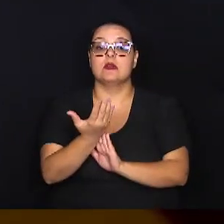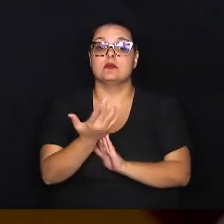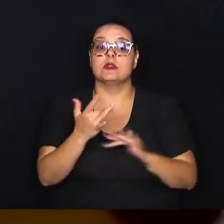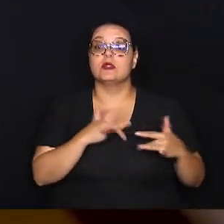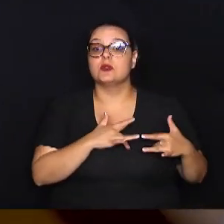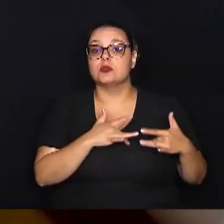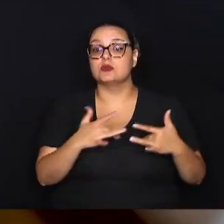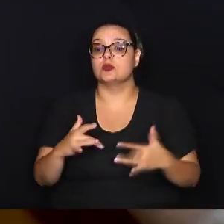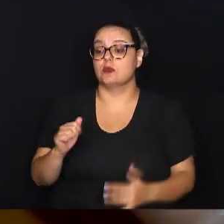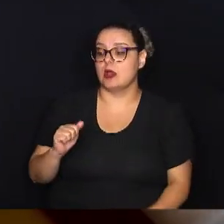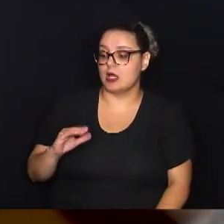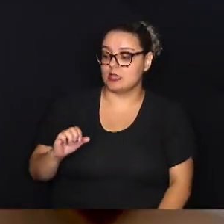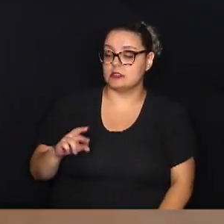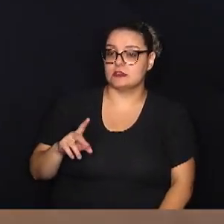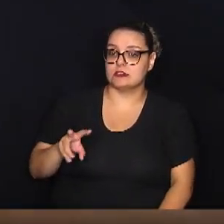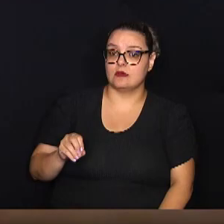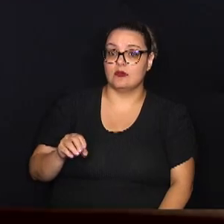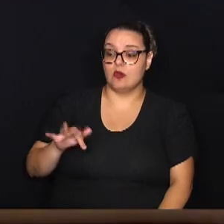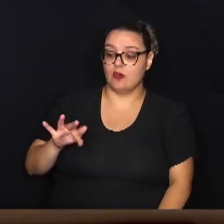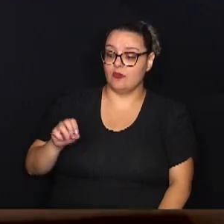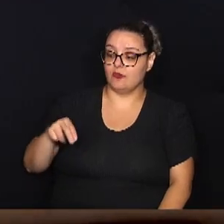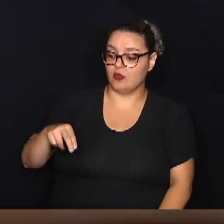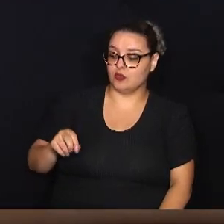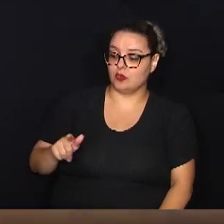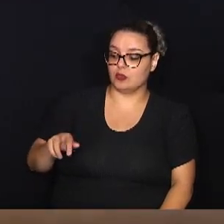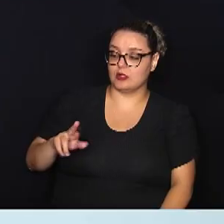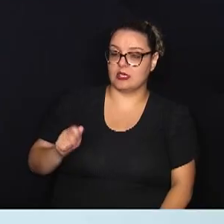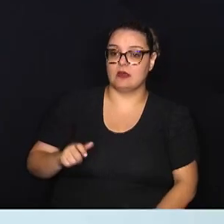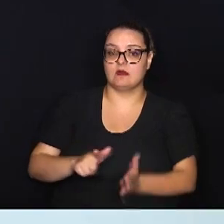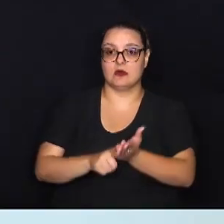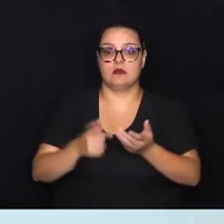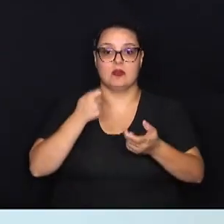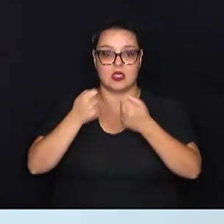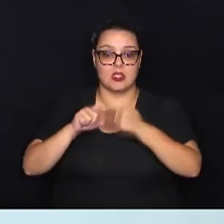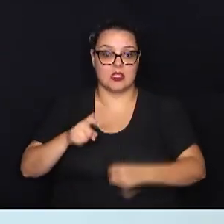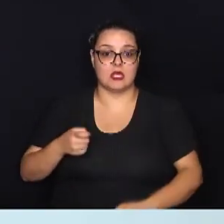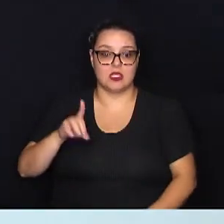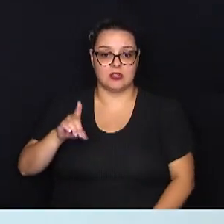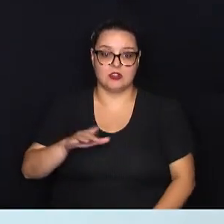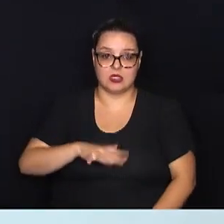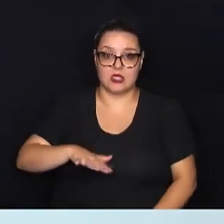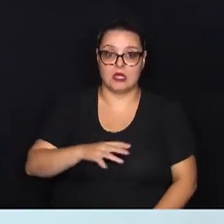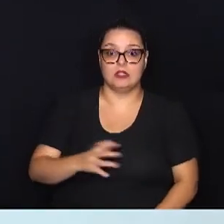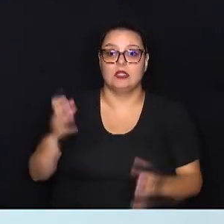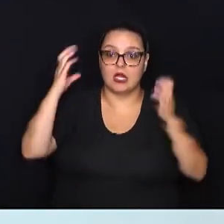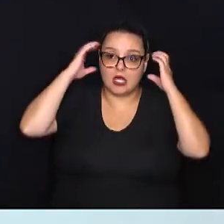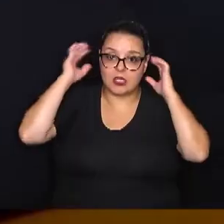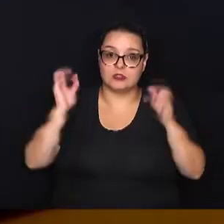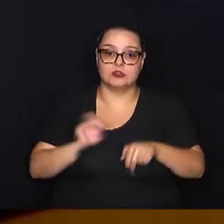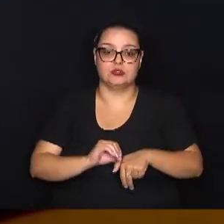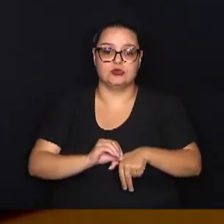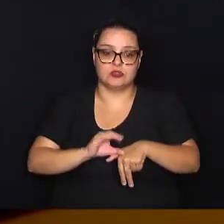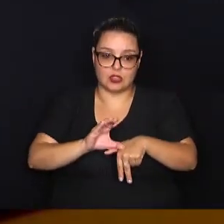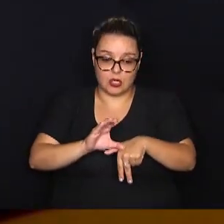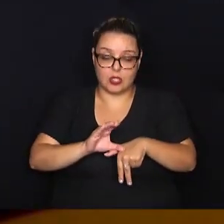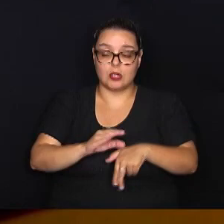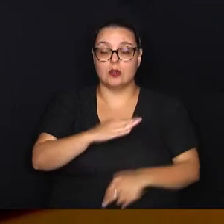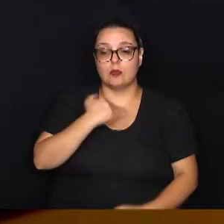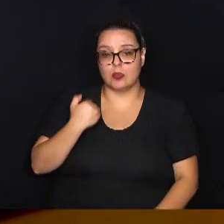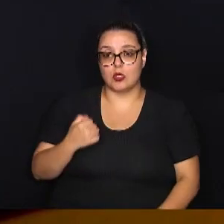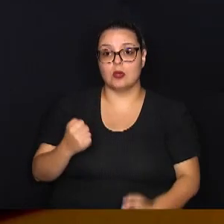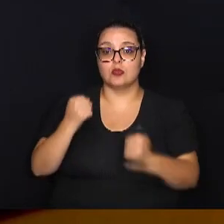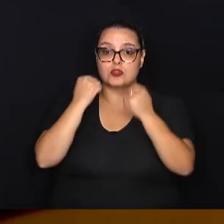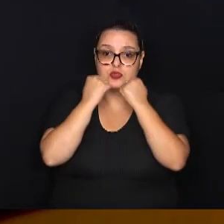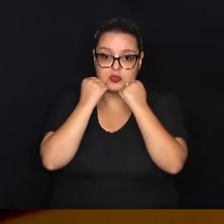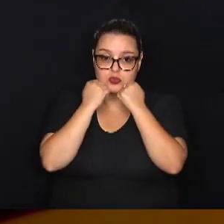doação do acervo fonográfico da jornalista e ex-diretora da Rádio Cultura, que morreu em julho deste ano.